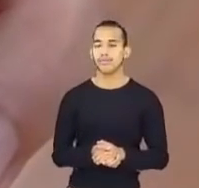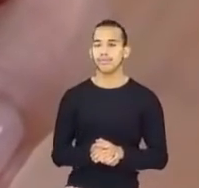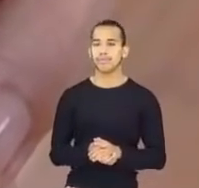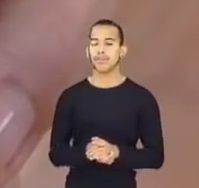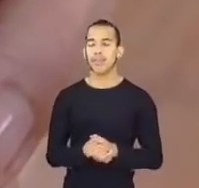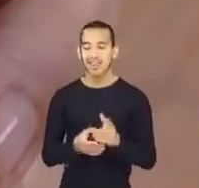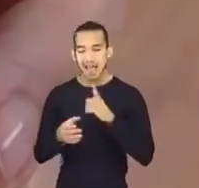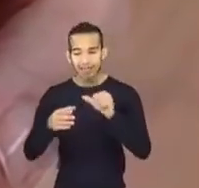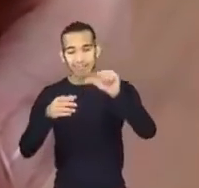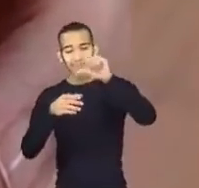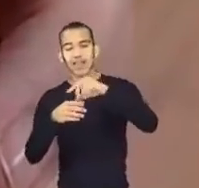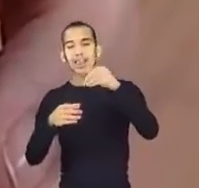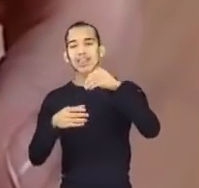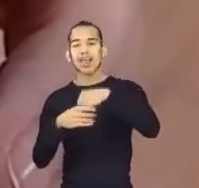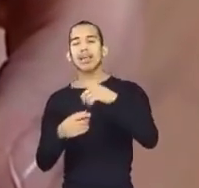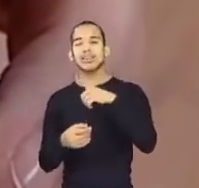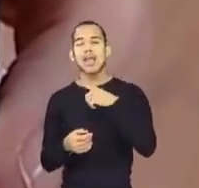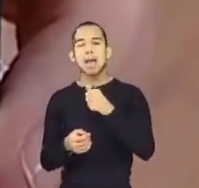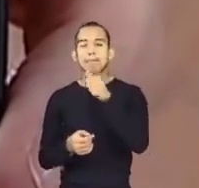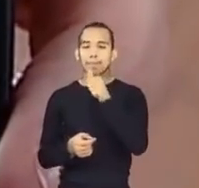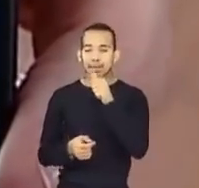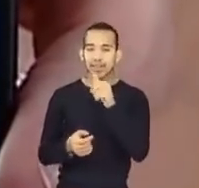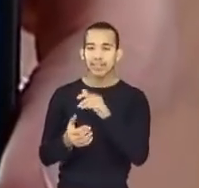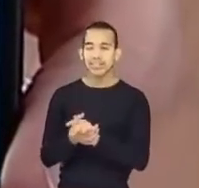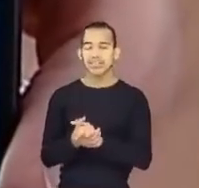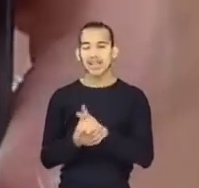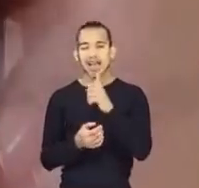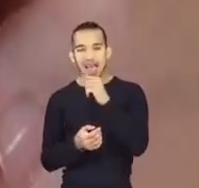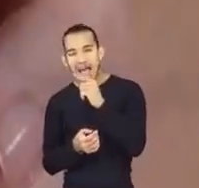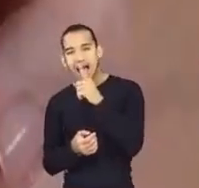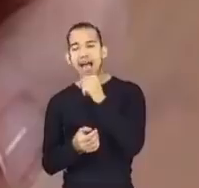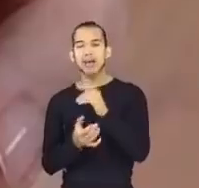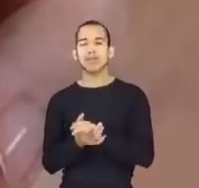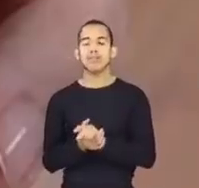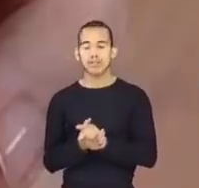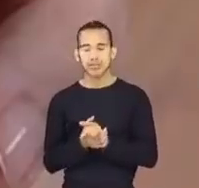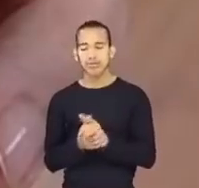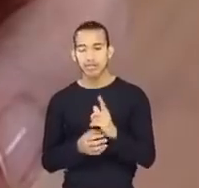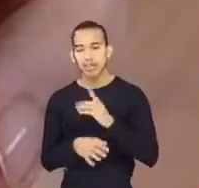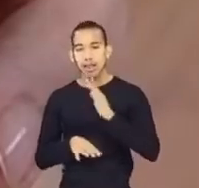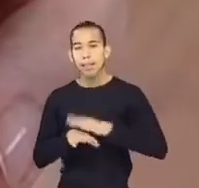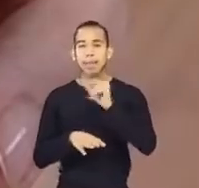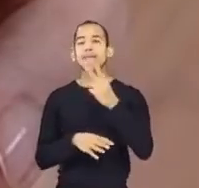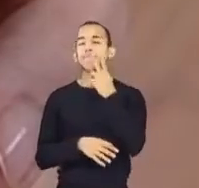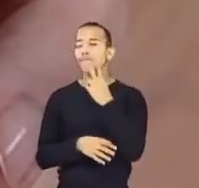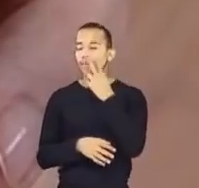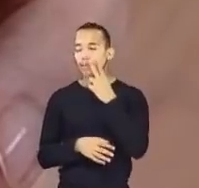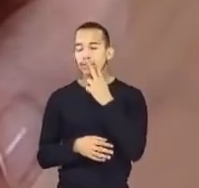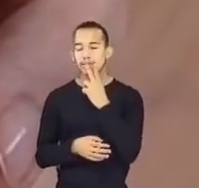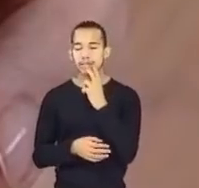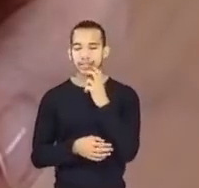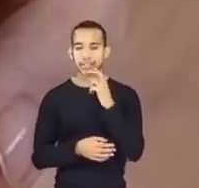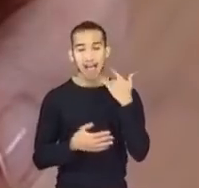levava-se bebidas, aliás, os nobres usavam, botavam vinho e